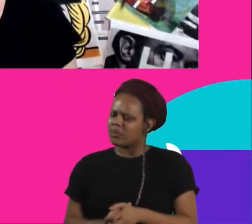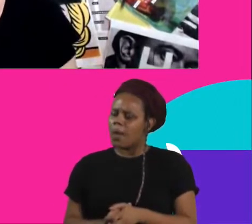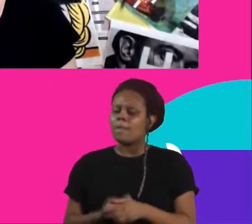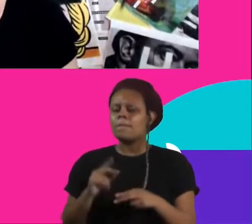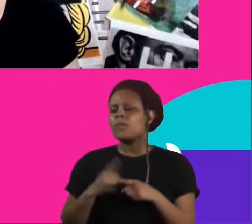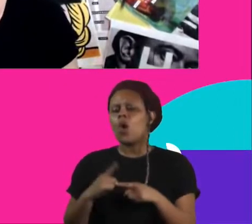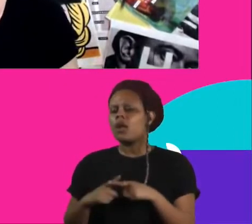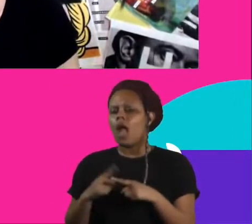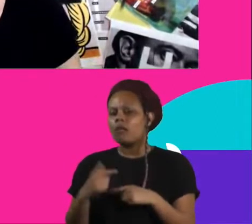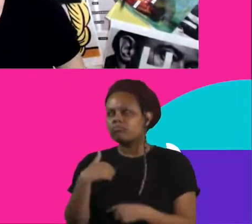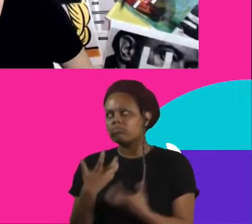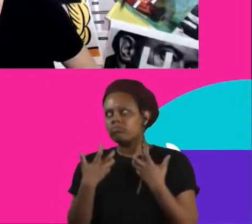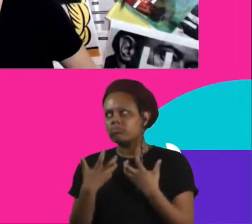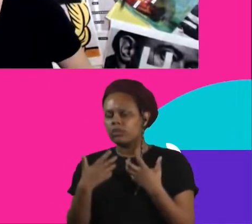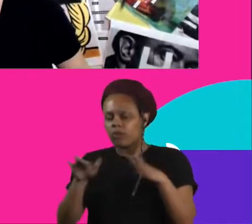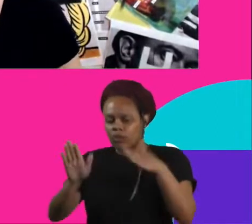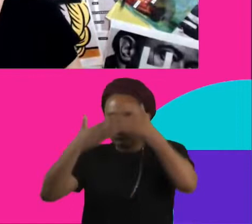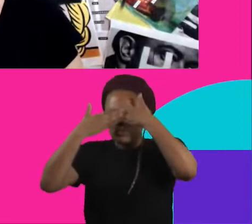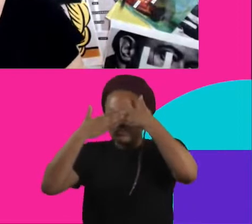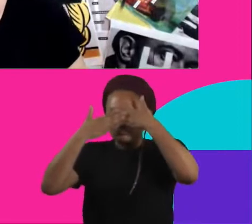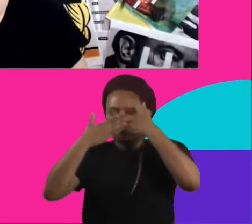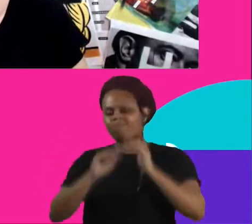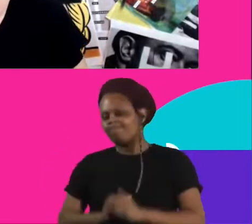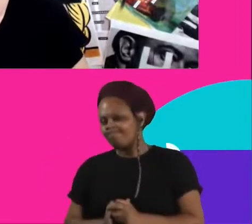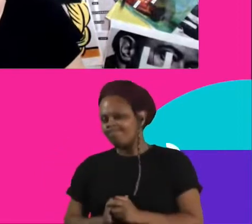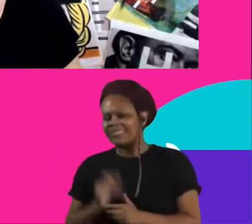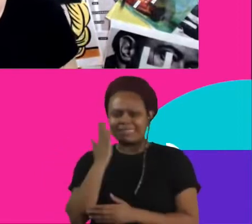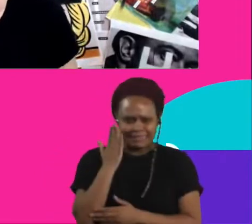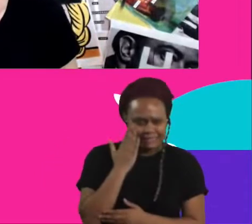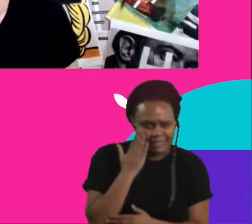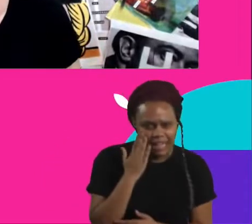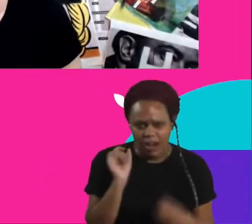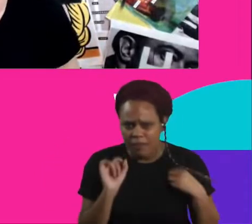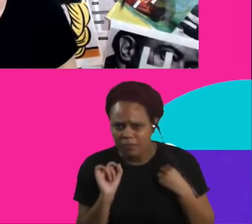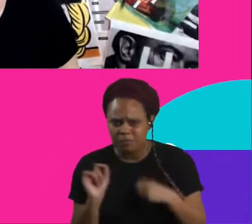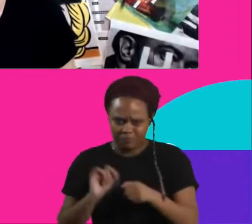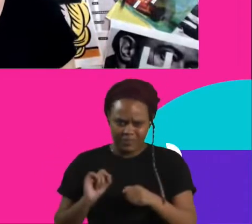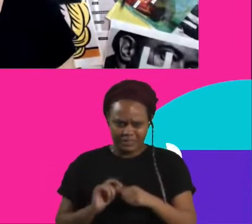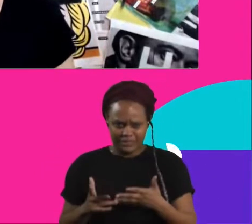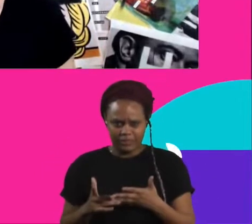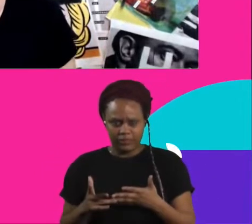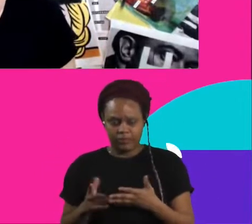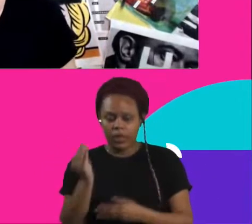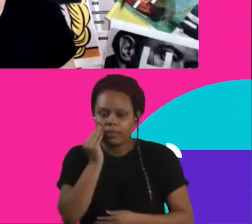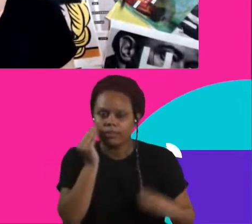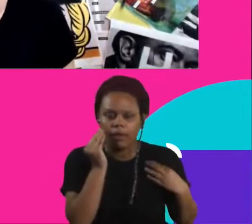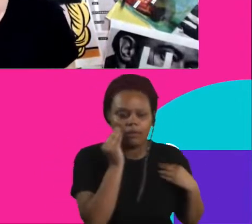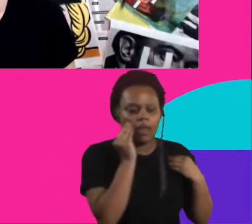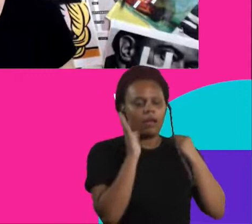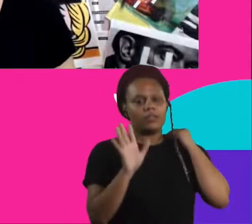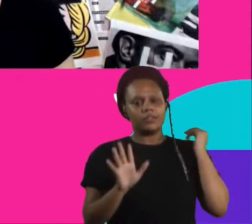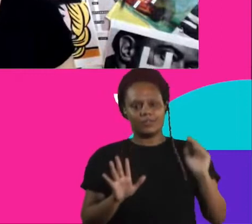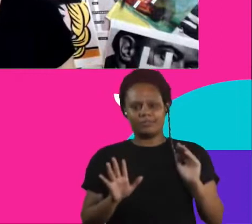isso? Mas eu vou no escuro? Eu vou sem saber o que fazer? Deixa eu então arriscar aqui? Não.